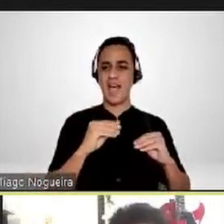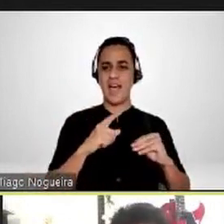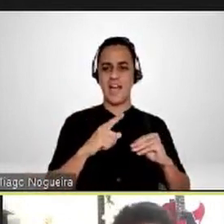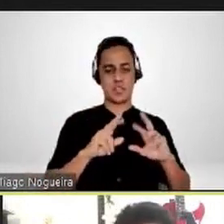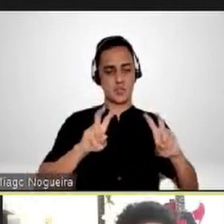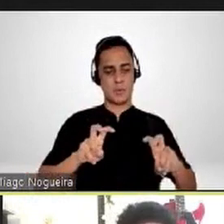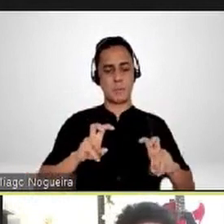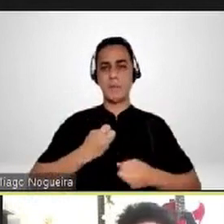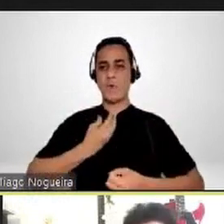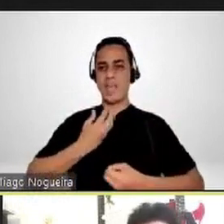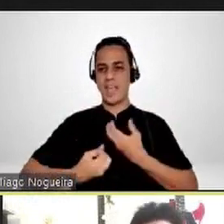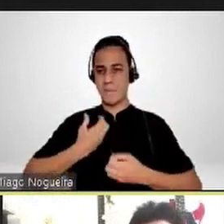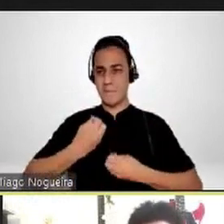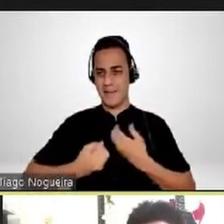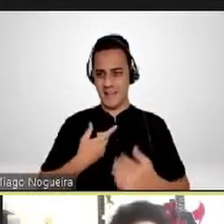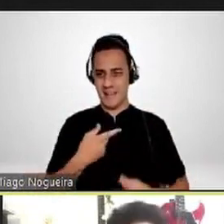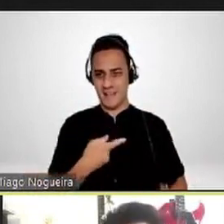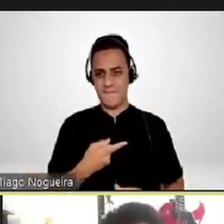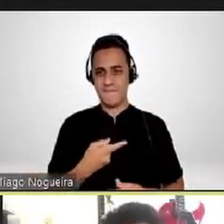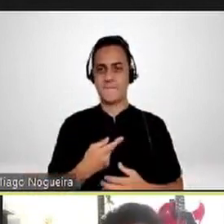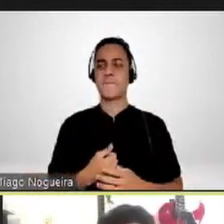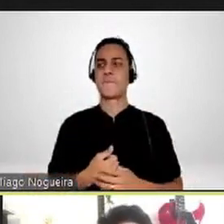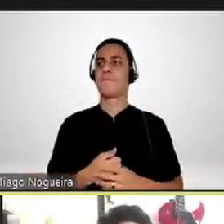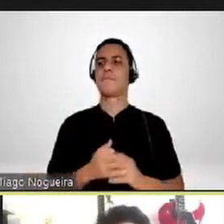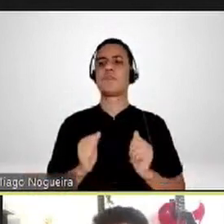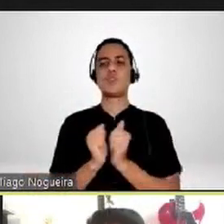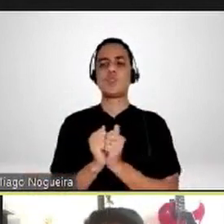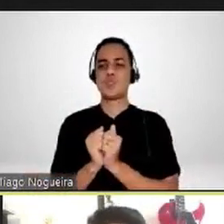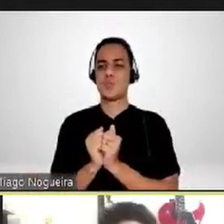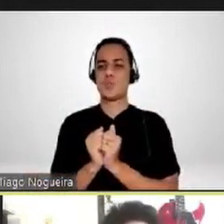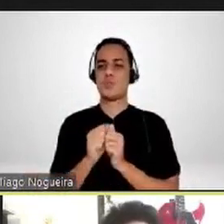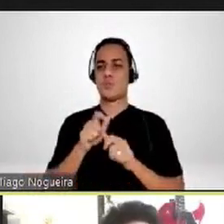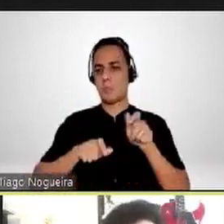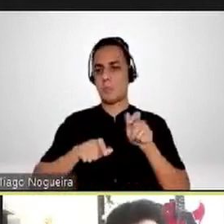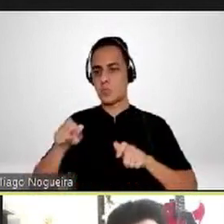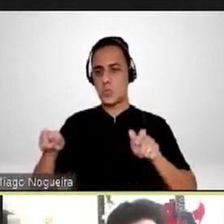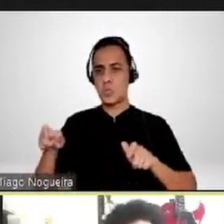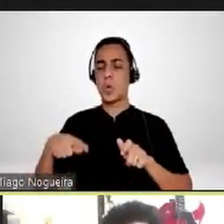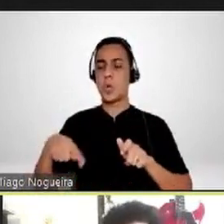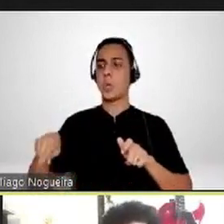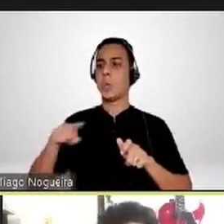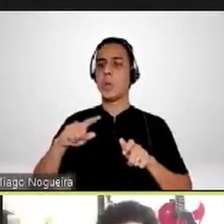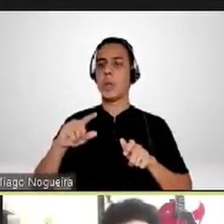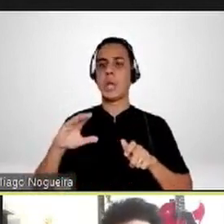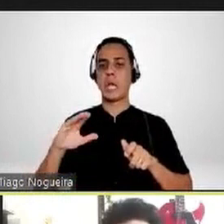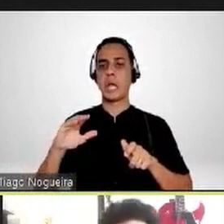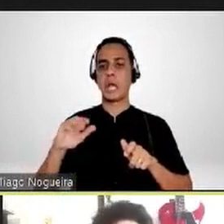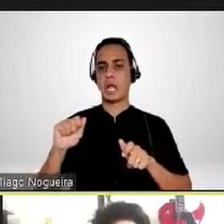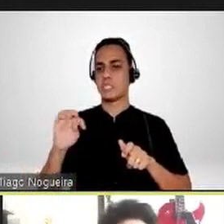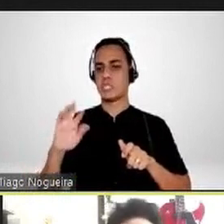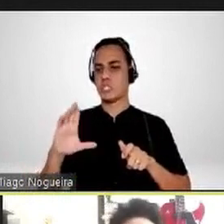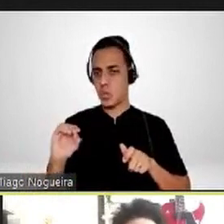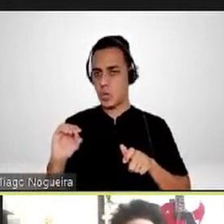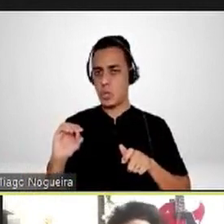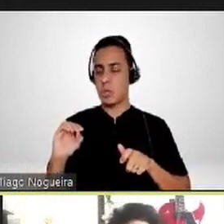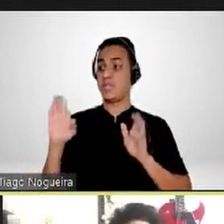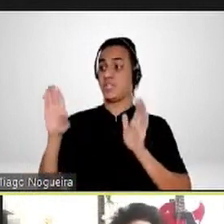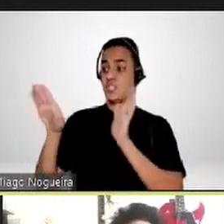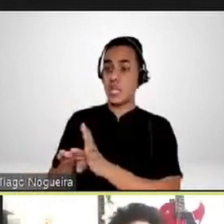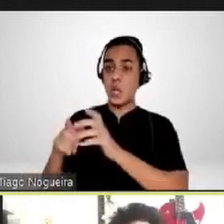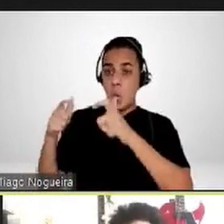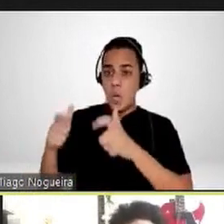dele, com Castor e Pollux, que tinham chamado. Quando ele chega lá, não tem ninguém, mas desaba o